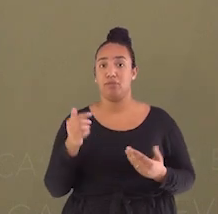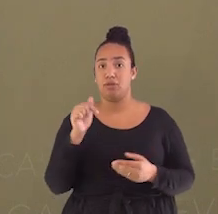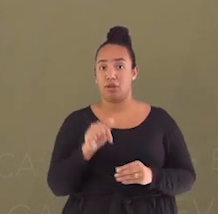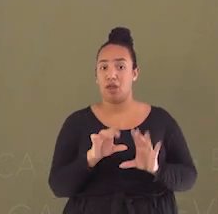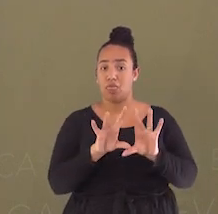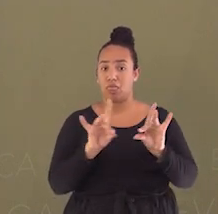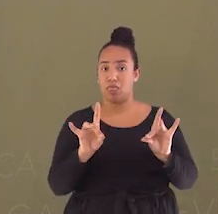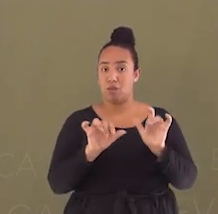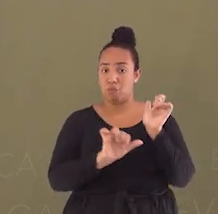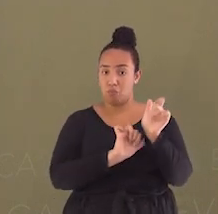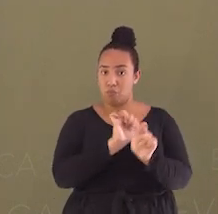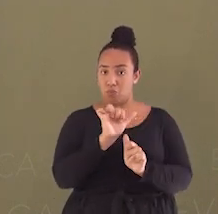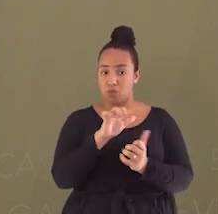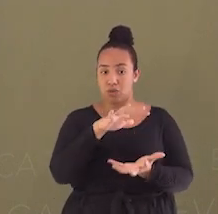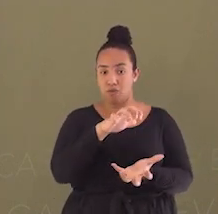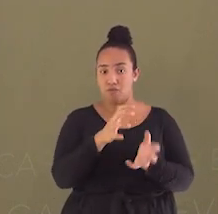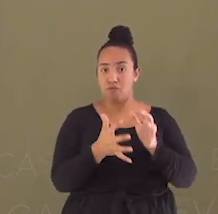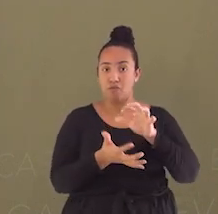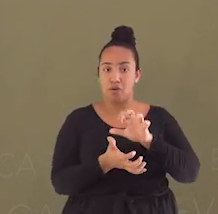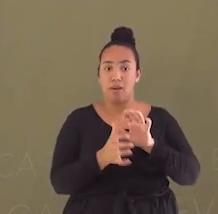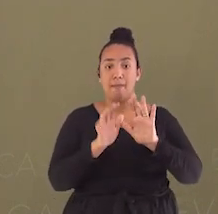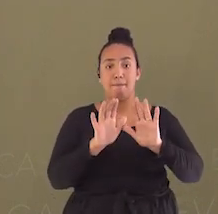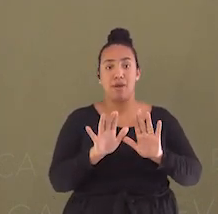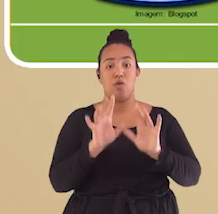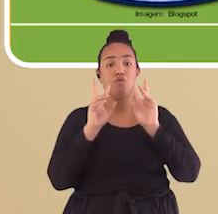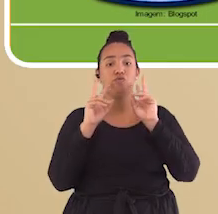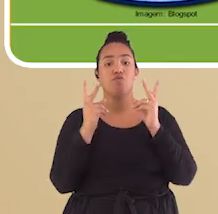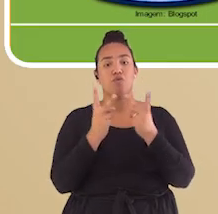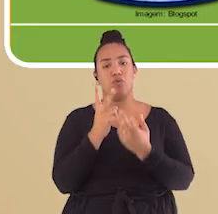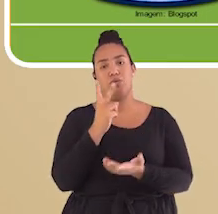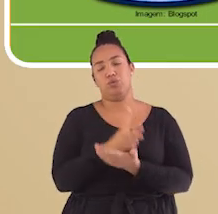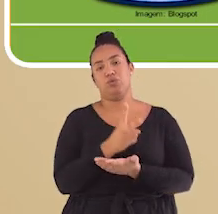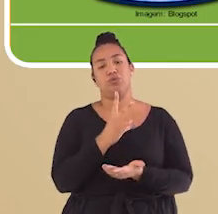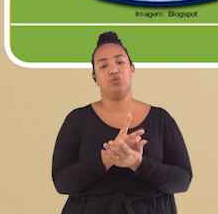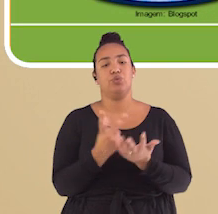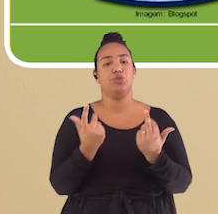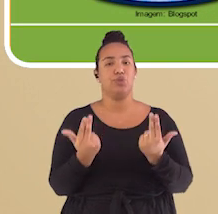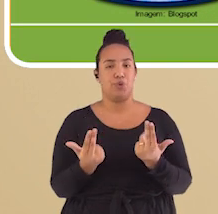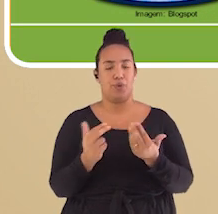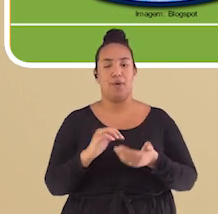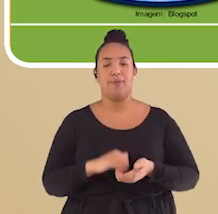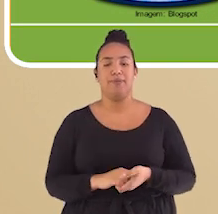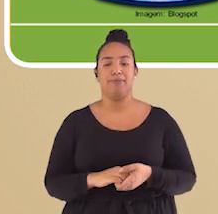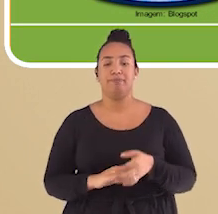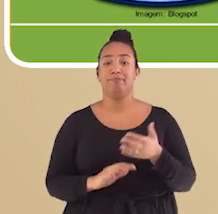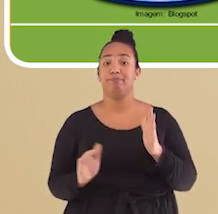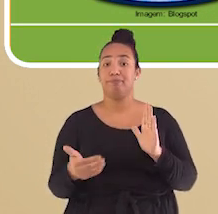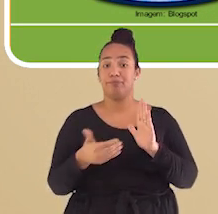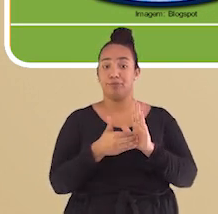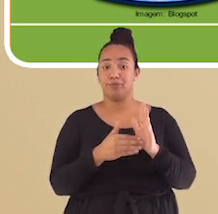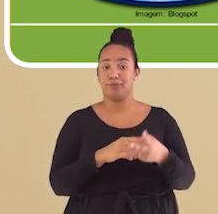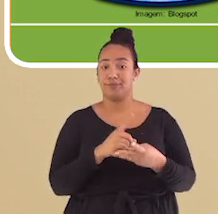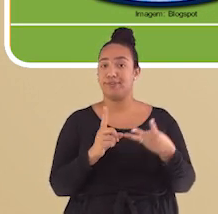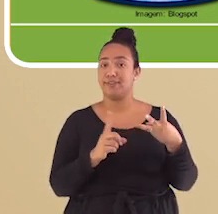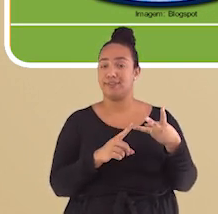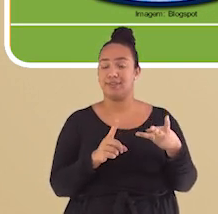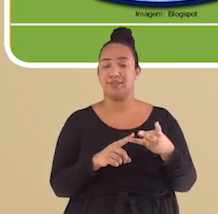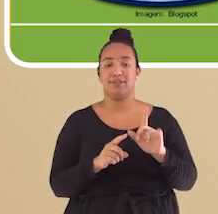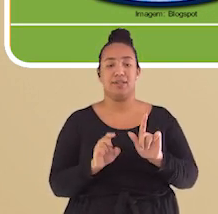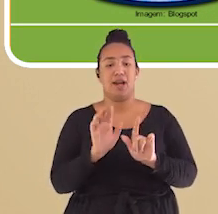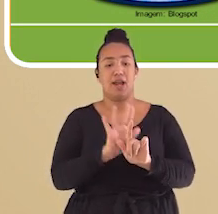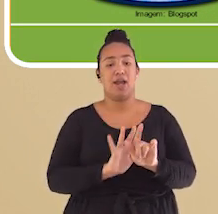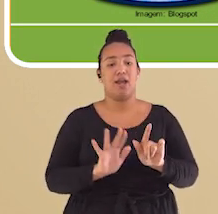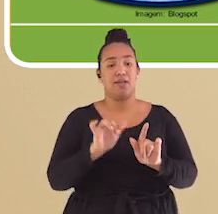formato pode mudar, mas seu volume se mantém. E por fim, temos o estado gasoso. Nele, as partes são